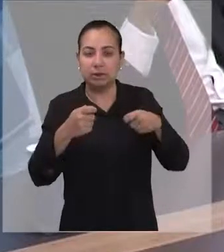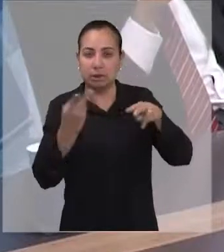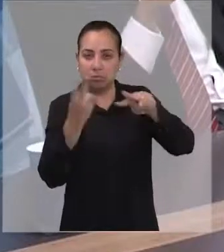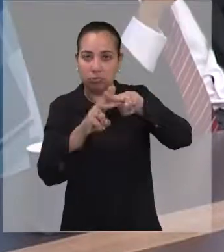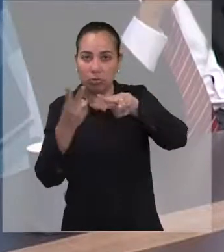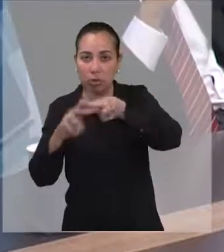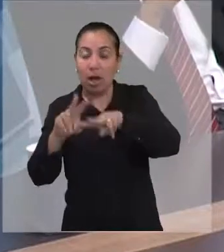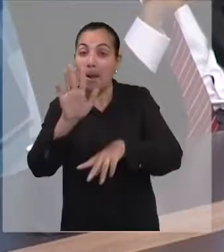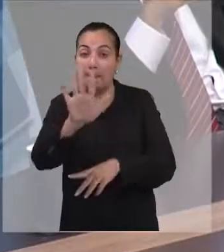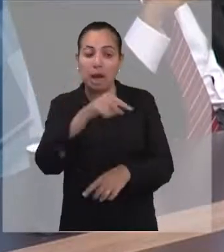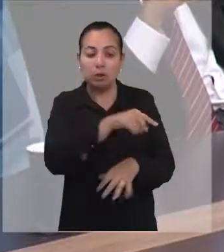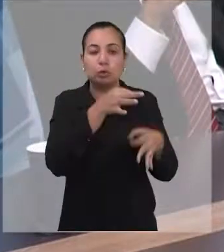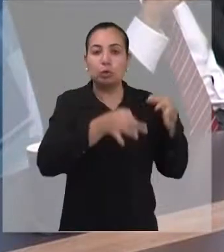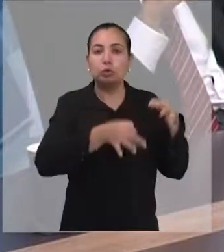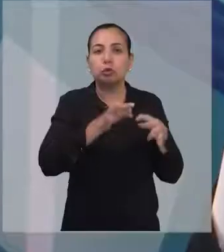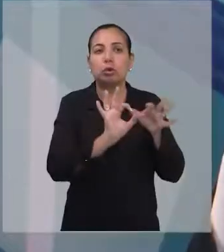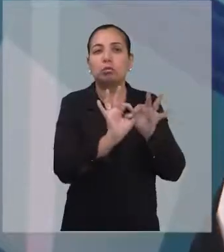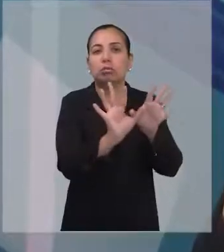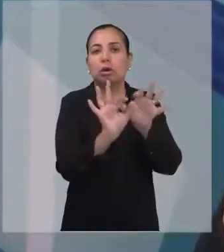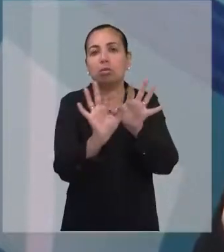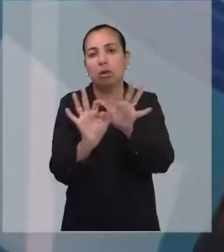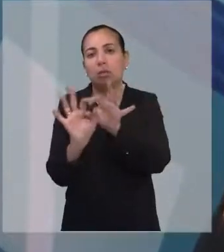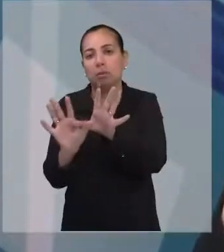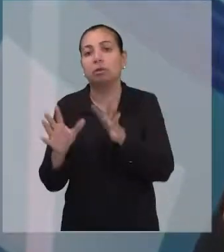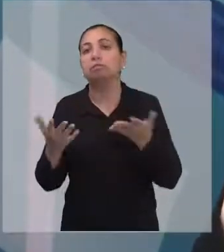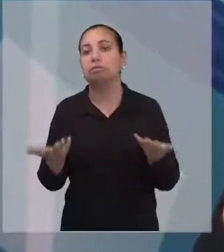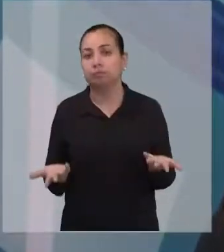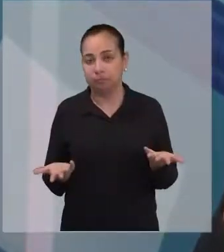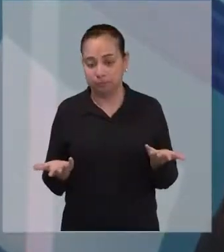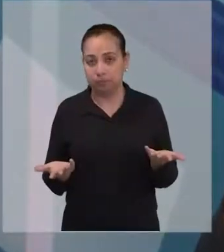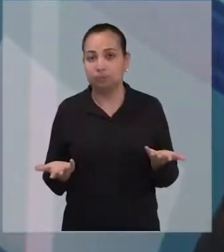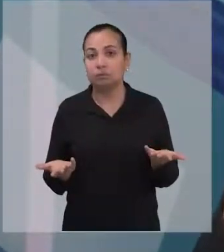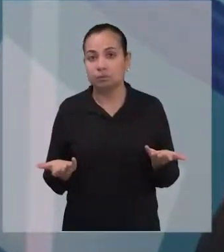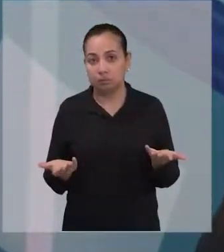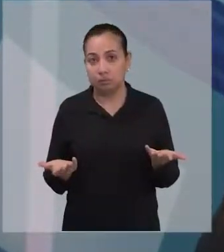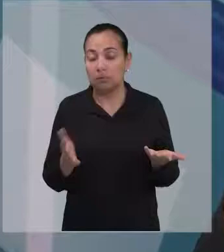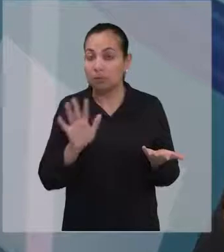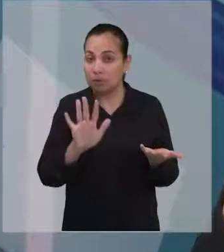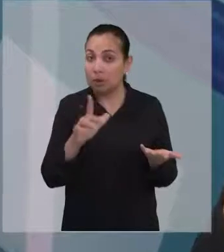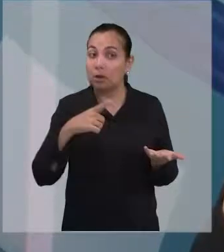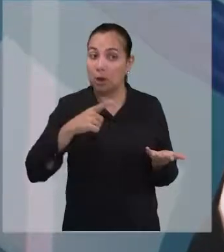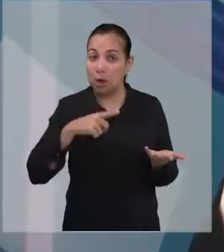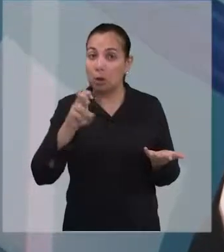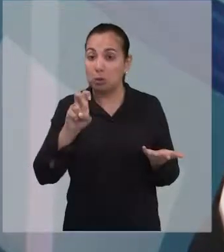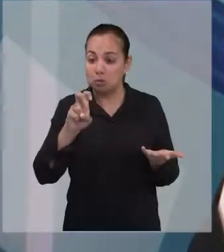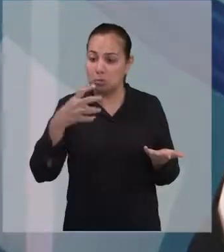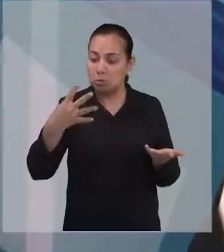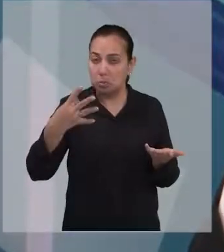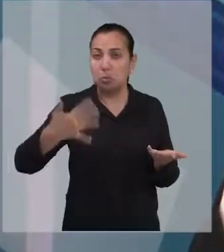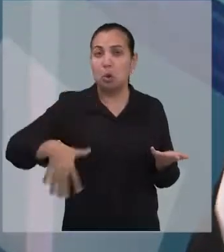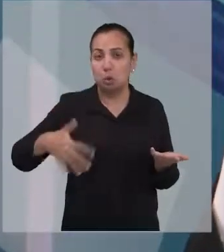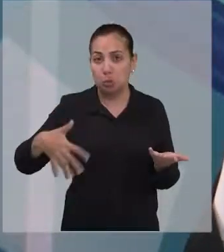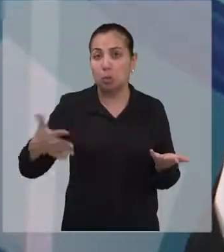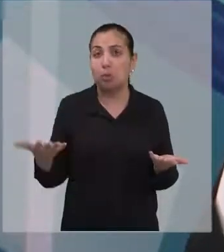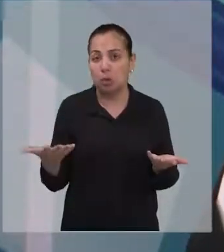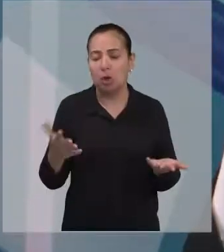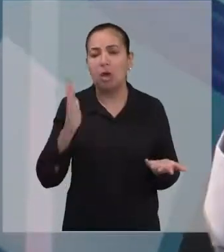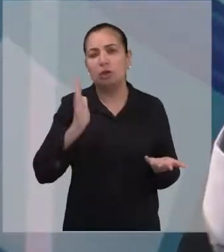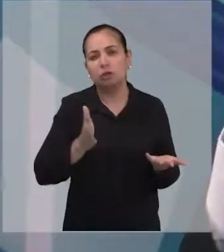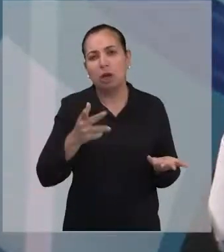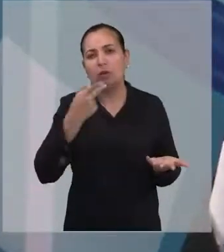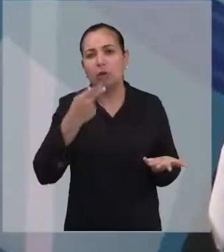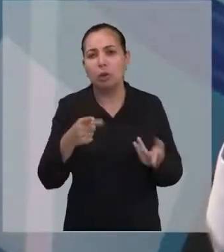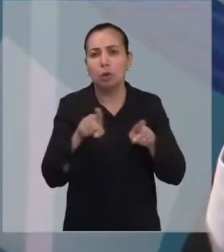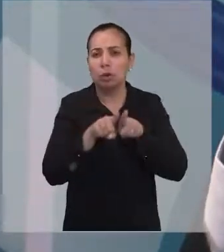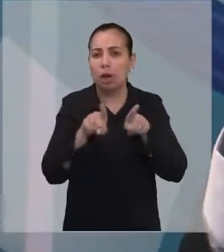foram absolvidas pelo juiz. É um número muito expressivo para se falar em conluio. Além disso, ele mencionou